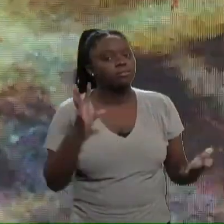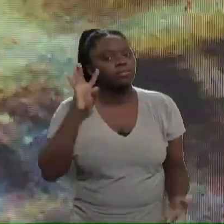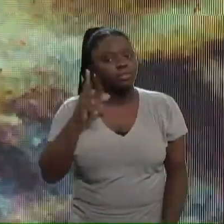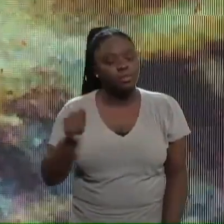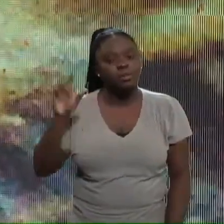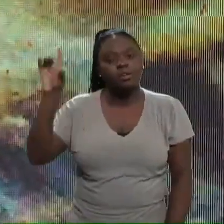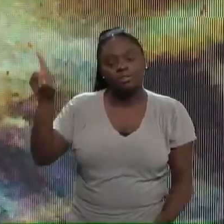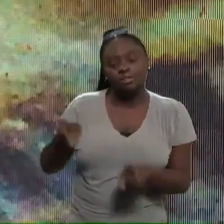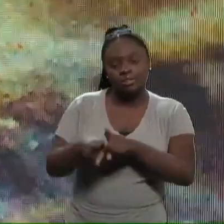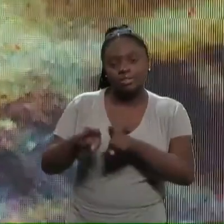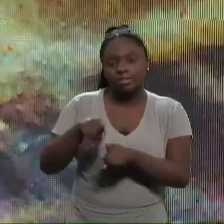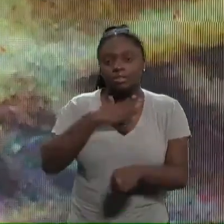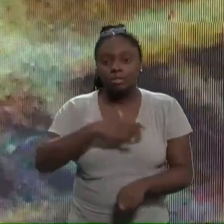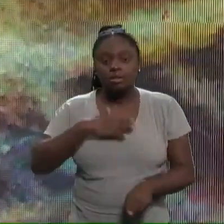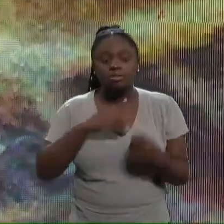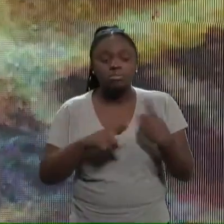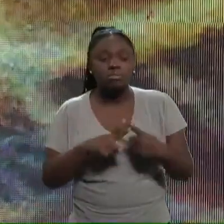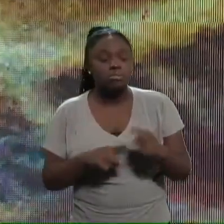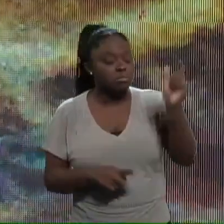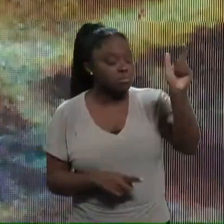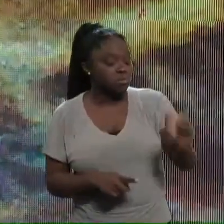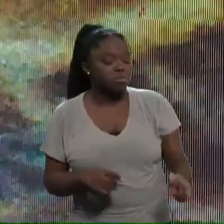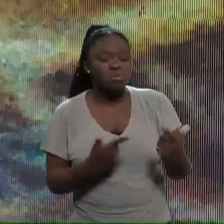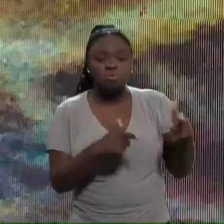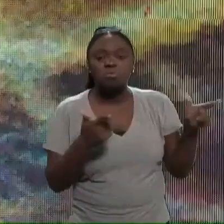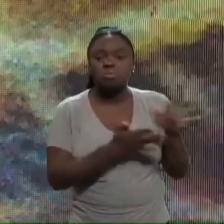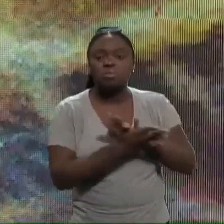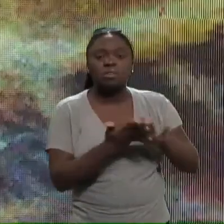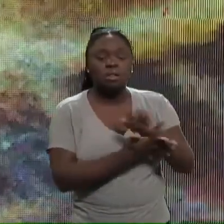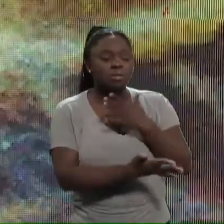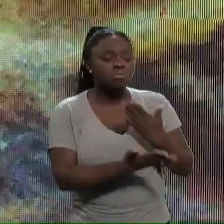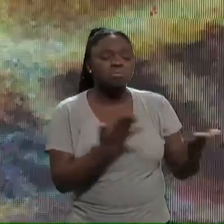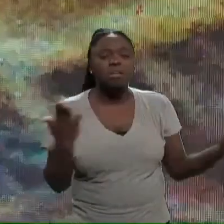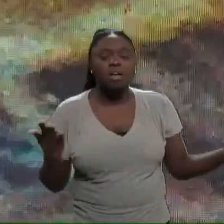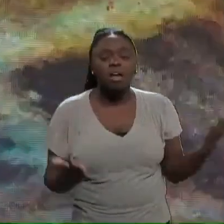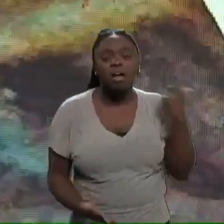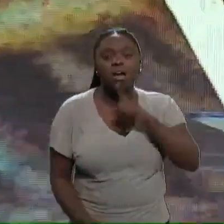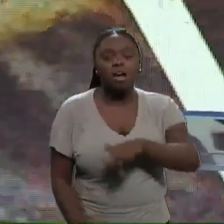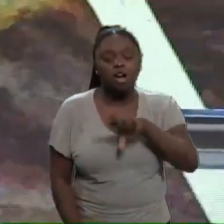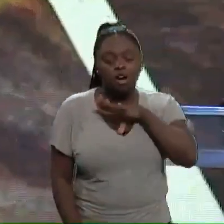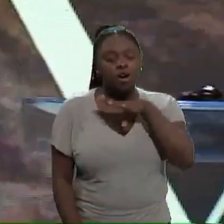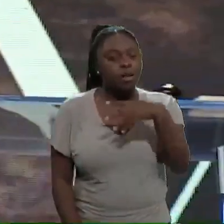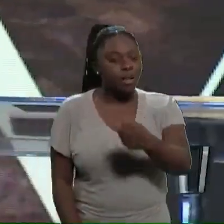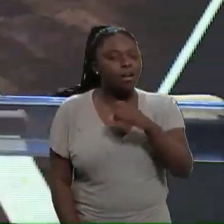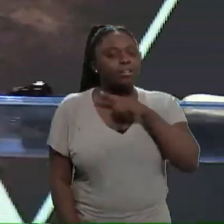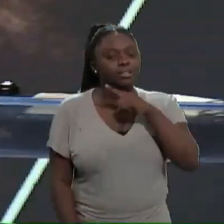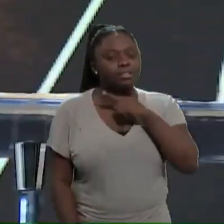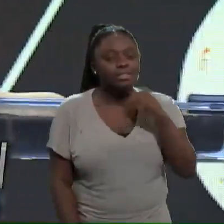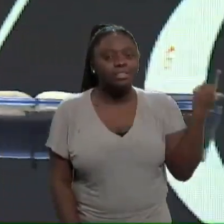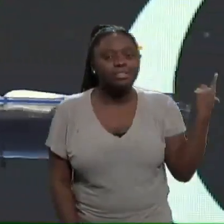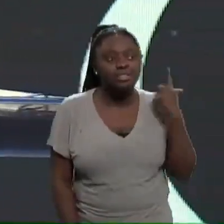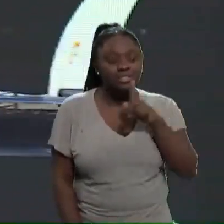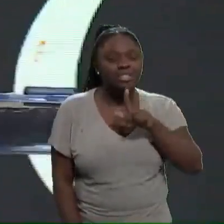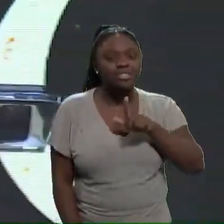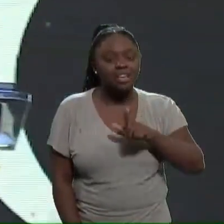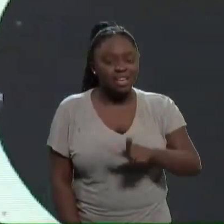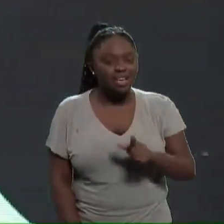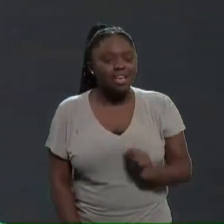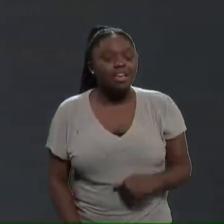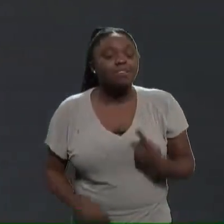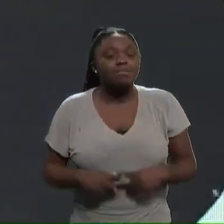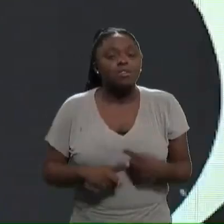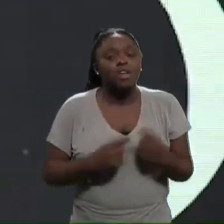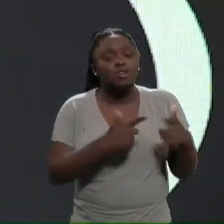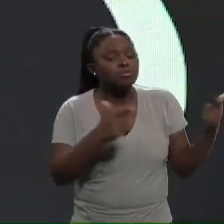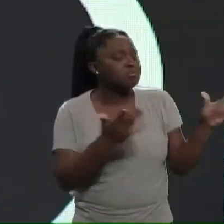gosta. Porque gente que não tem nada a perder consegue ser ousada. Gente que não tem nada a perder consegue ser corajosa, porque não